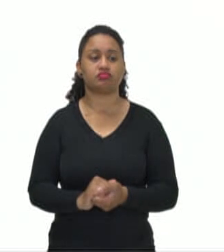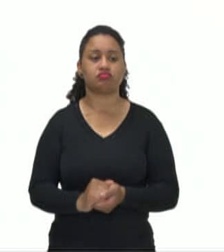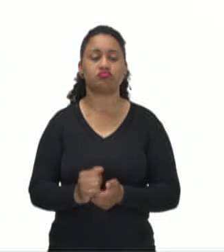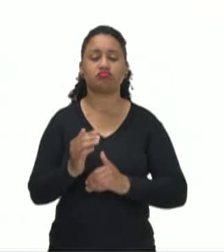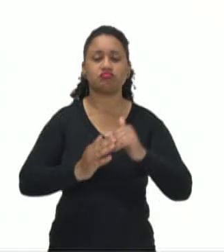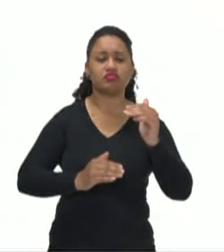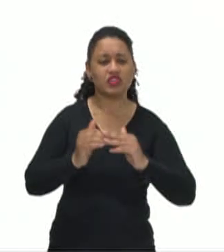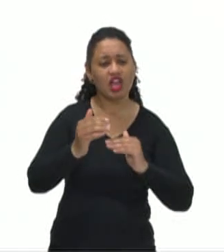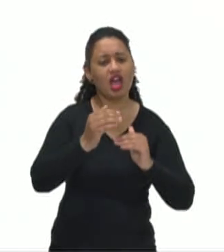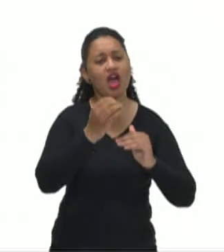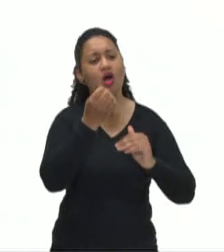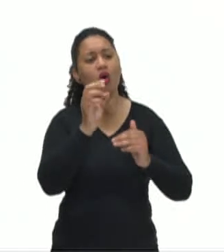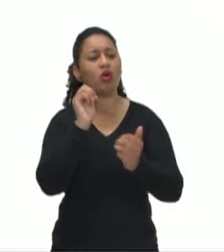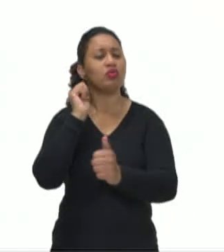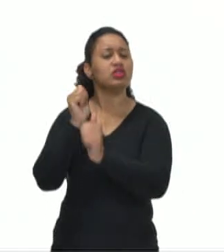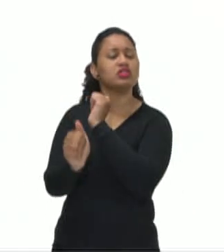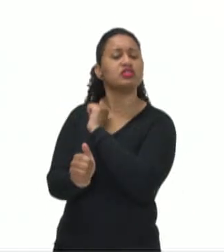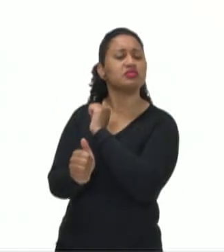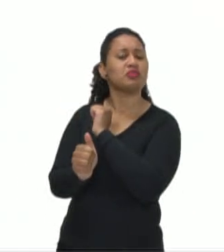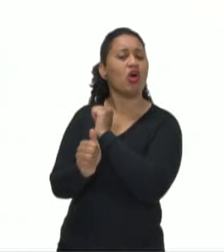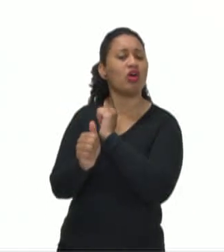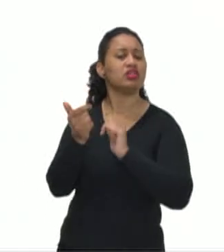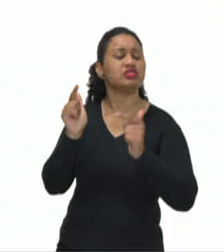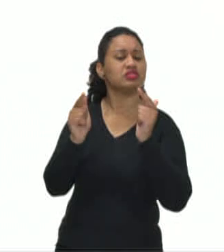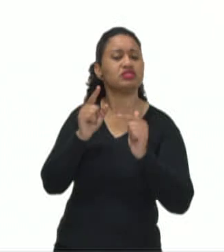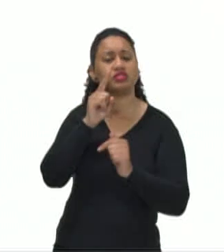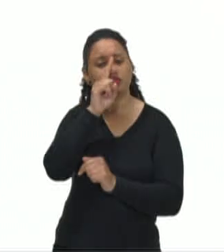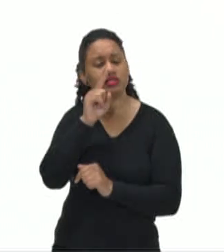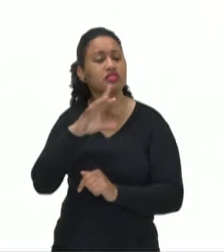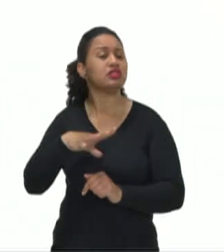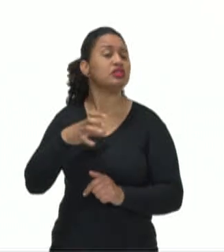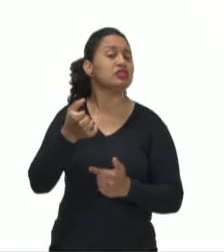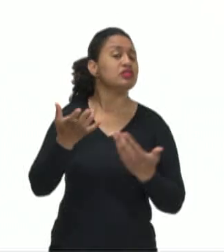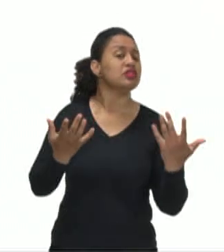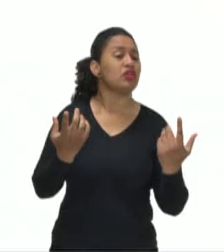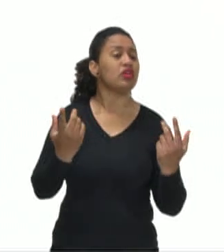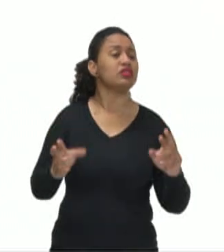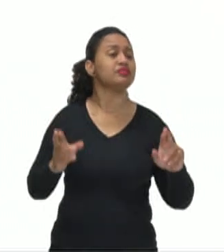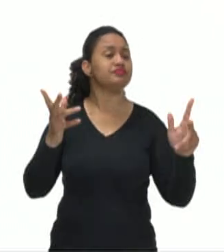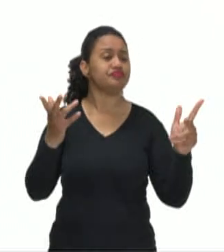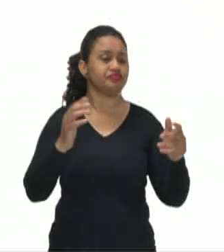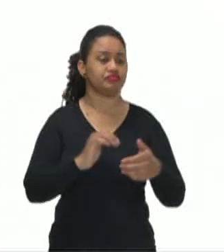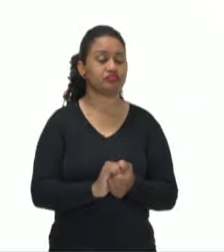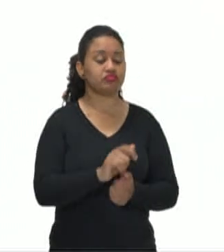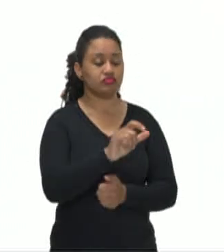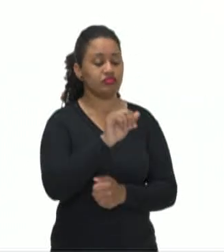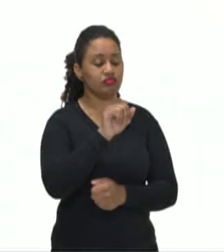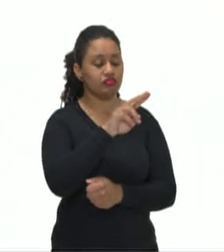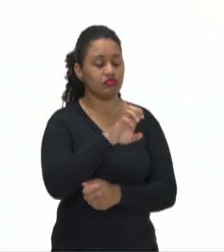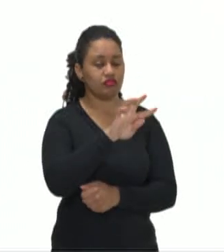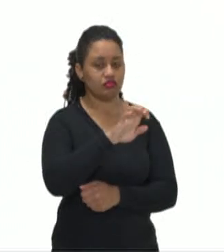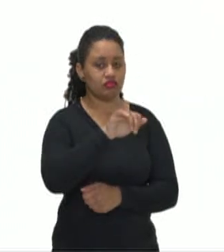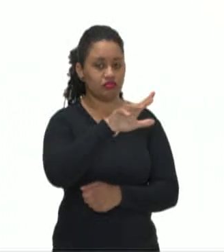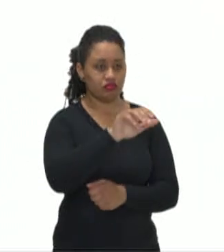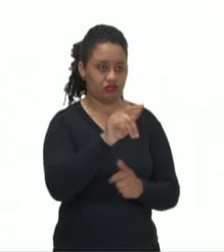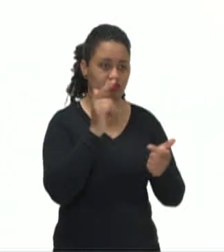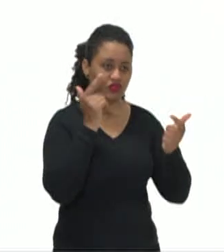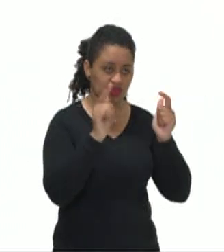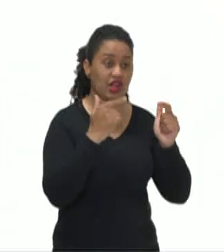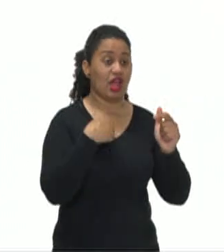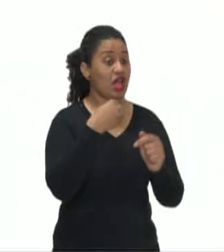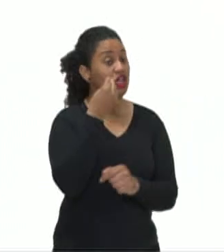Prática ou esporte de aventura? Qual que é a diferença? A palavra aventura está relacionada